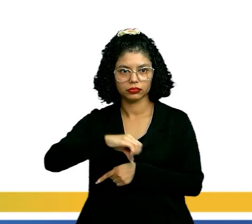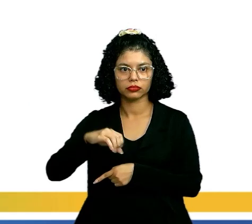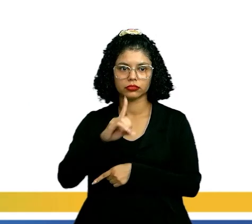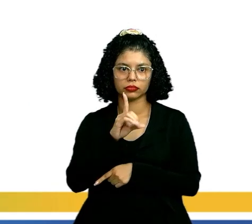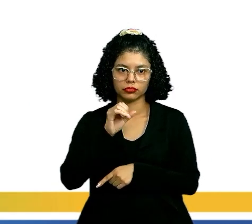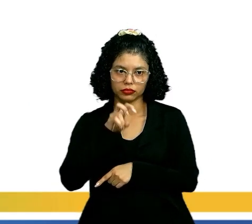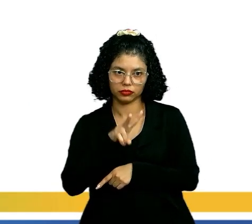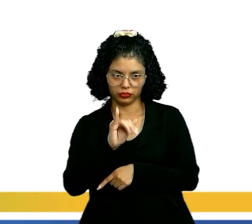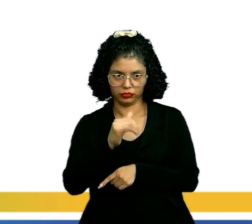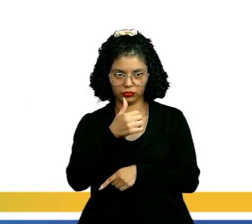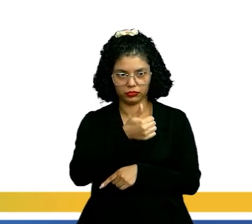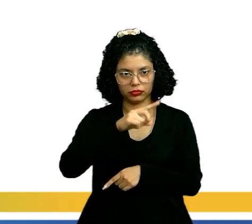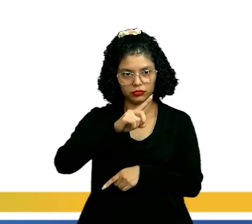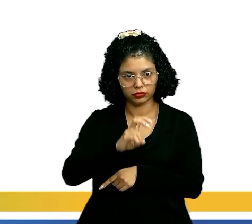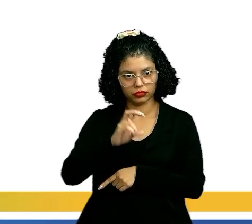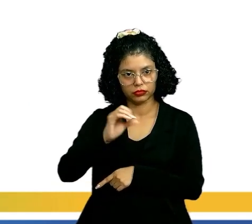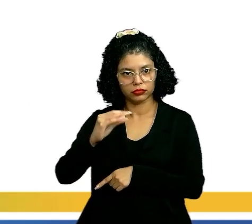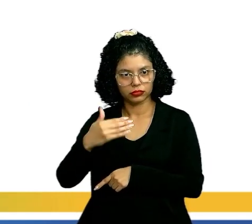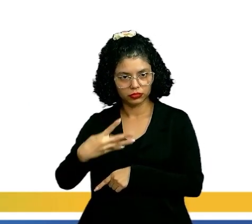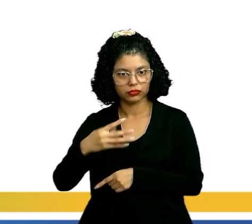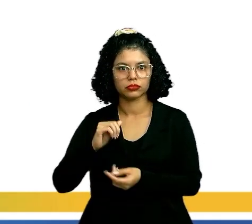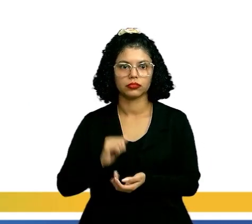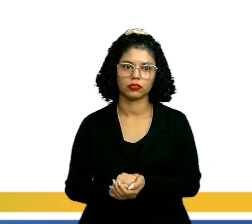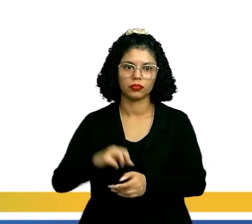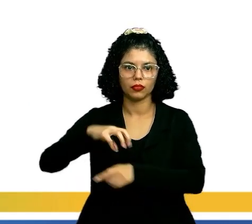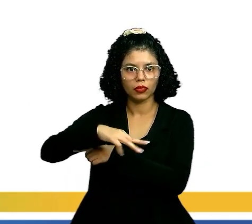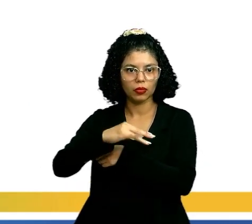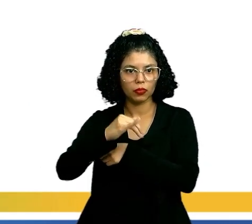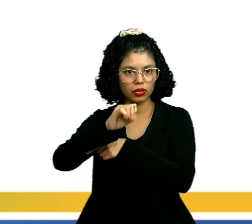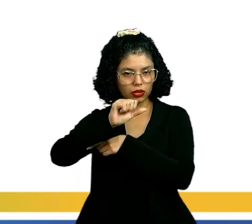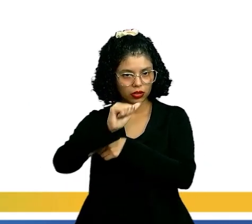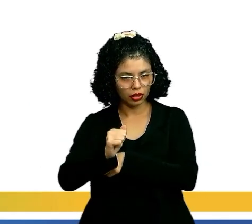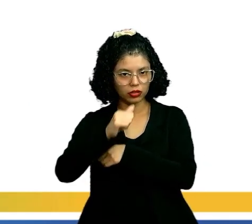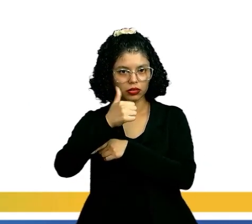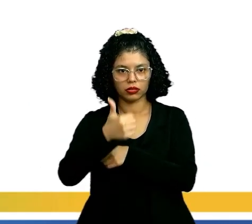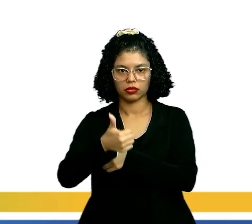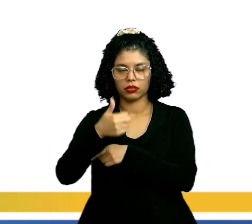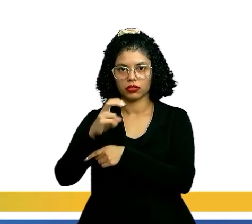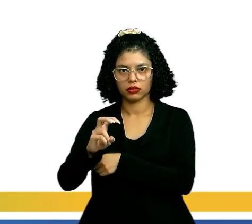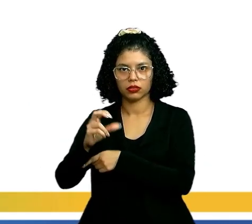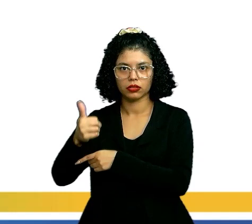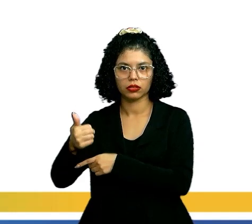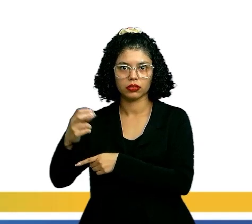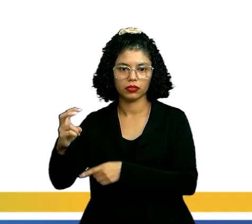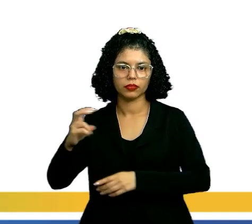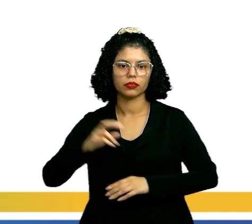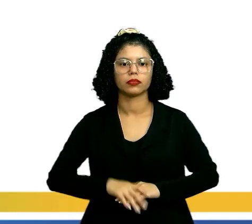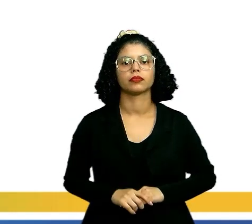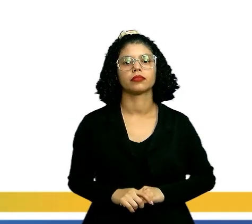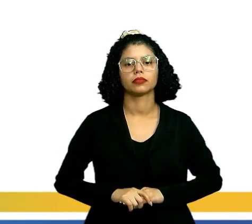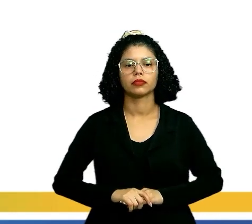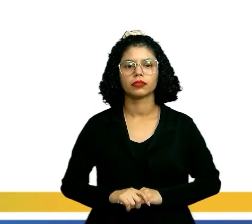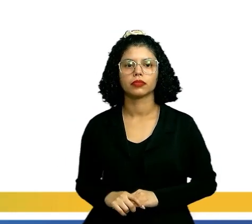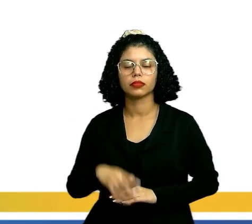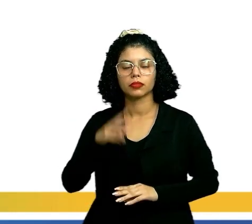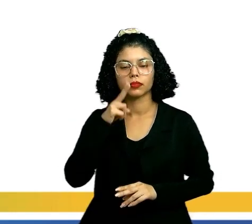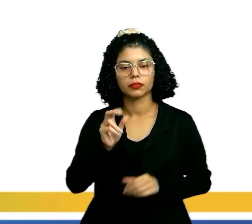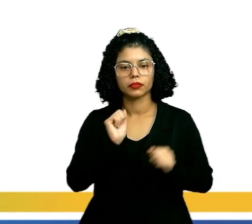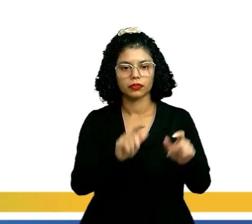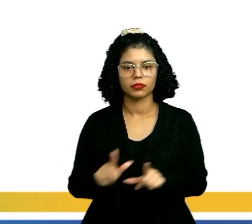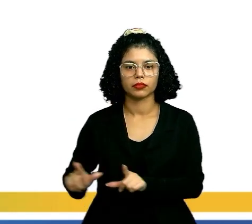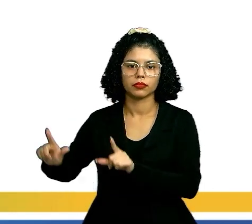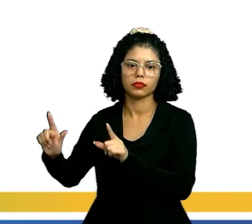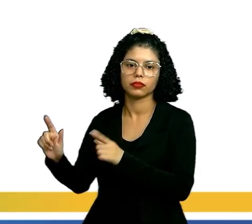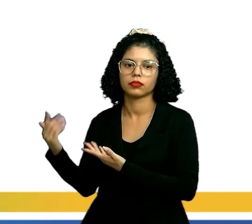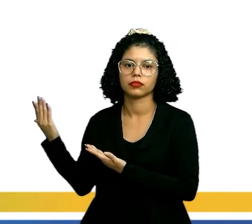Davi, 1504 e Moisés, 1515. Está aí na tela para você acompanhar